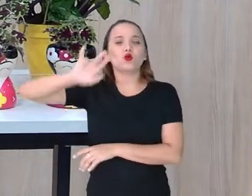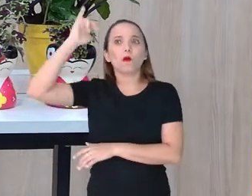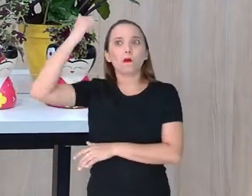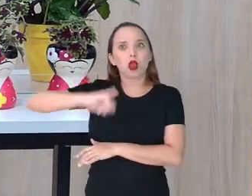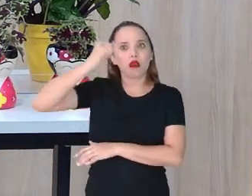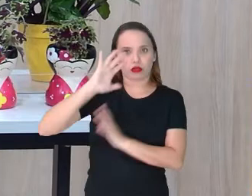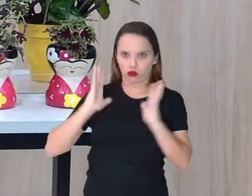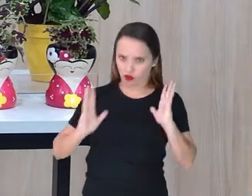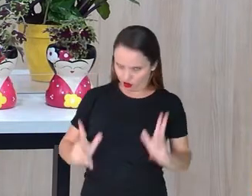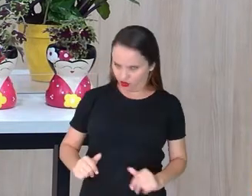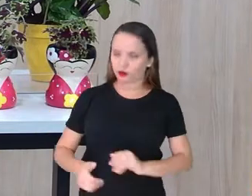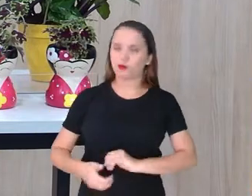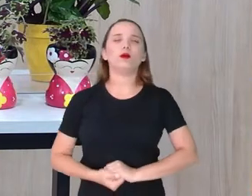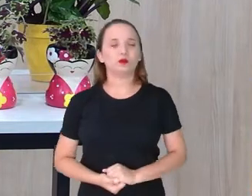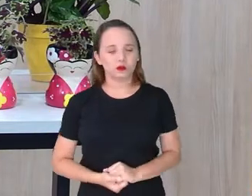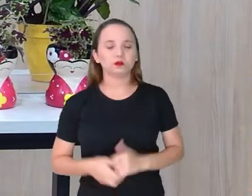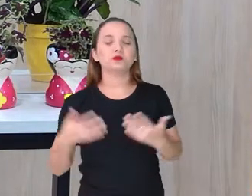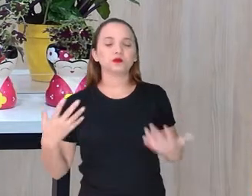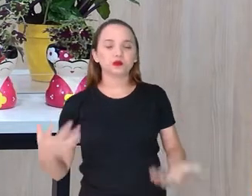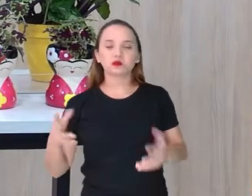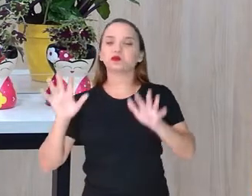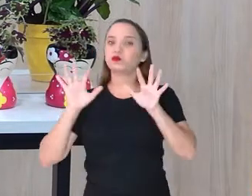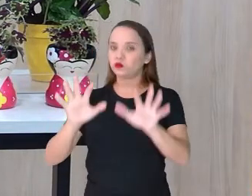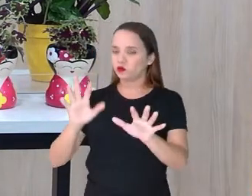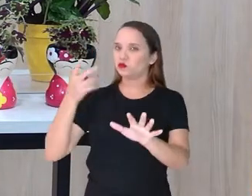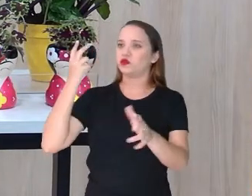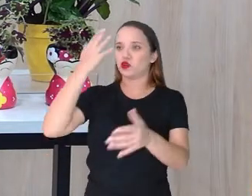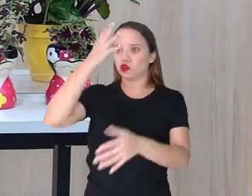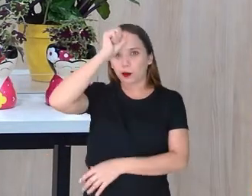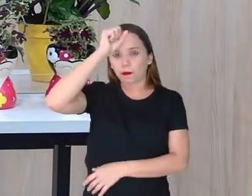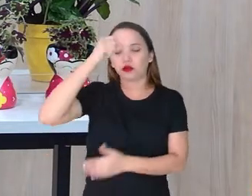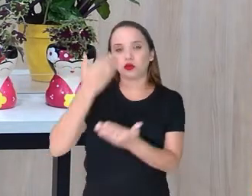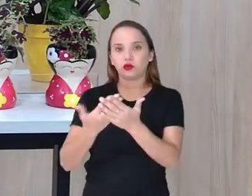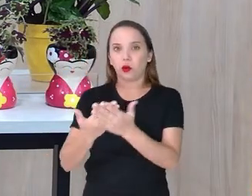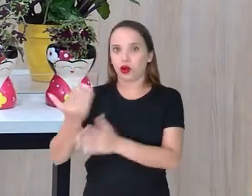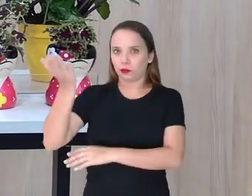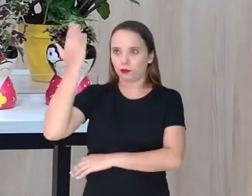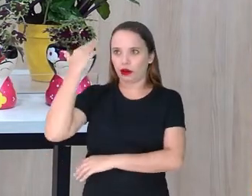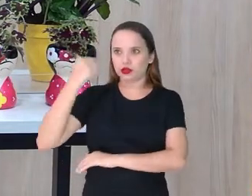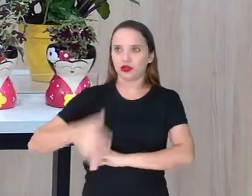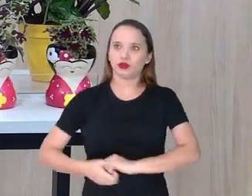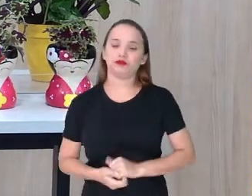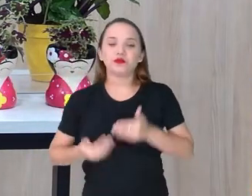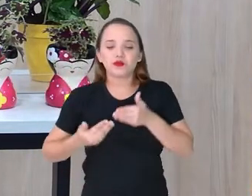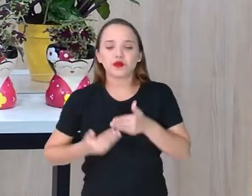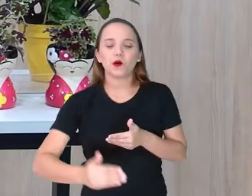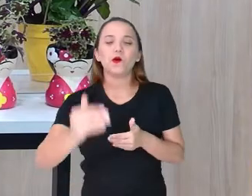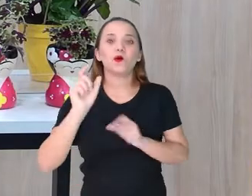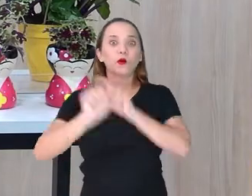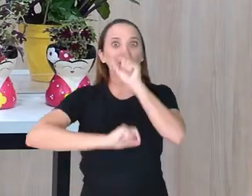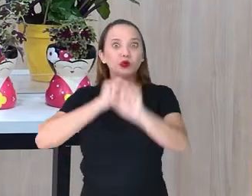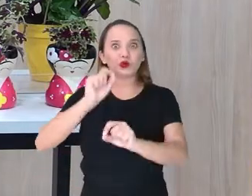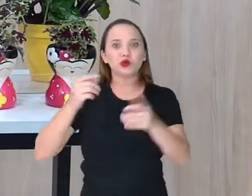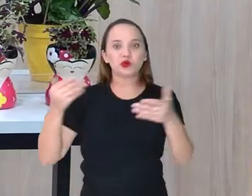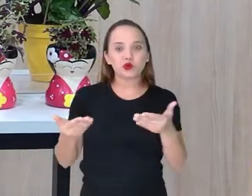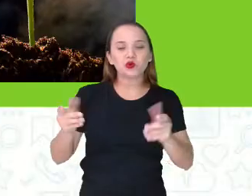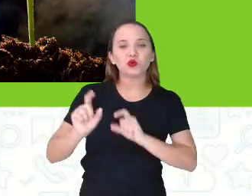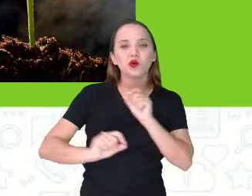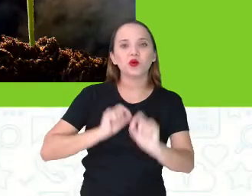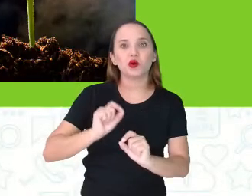sustentável realmente. Então, foi isso que nós vimos na nossa aula anterior. Na nossa aula de hoje, nós vamos trabalhar